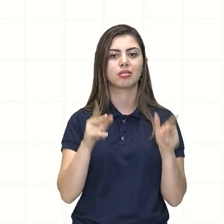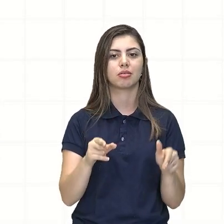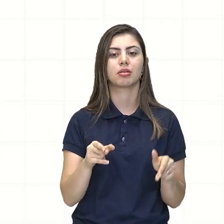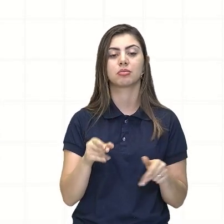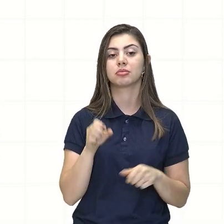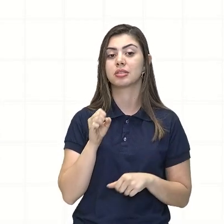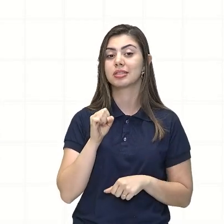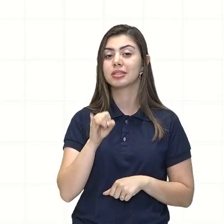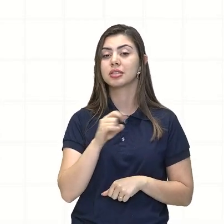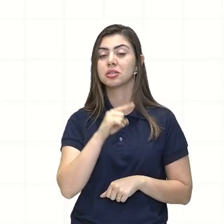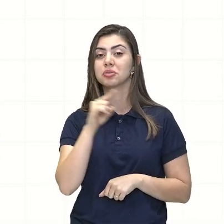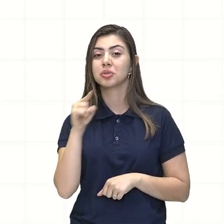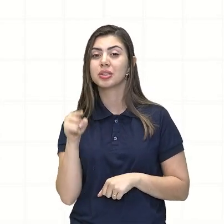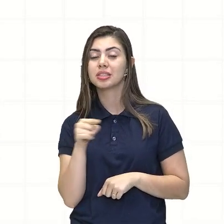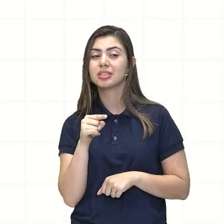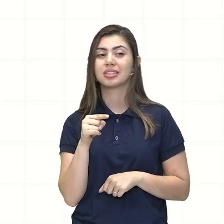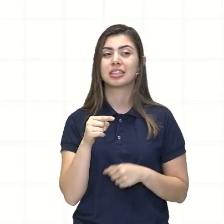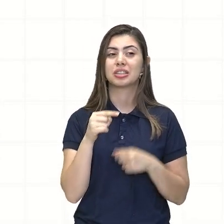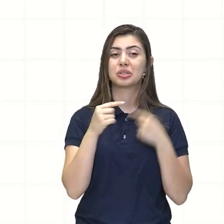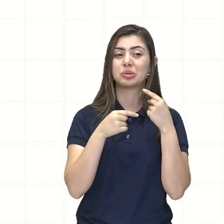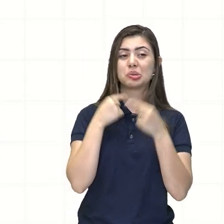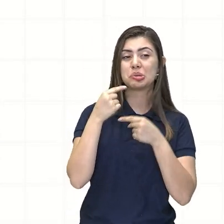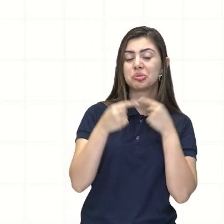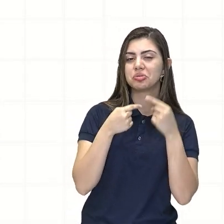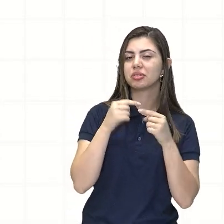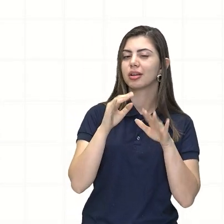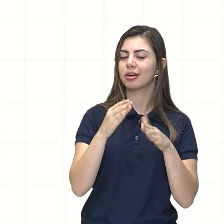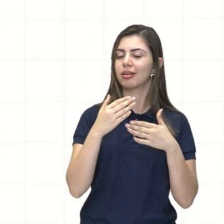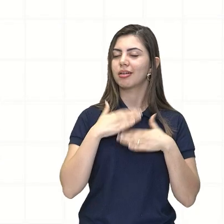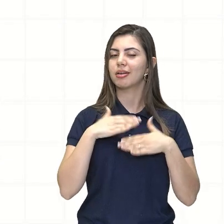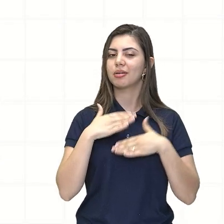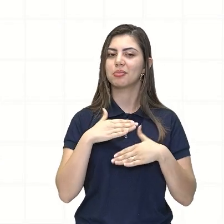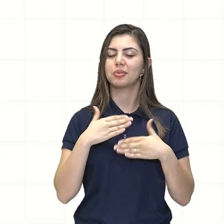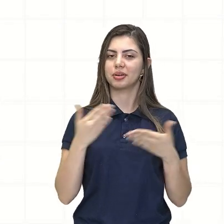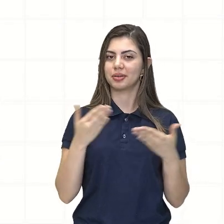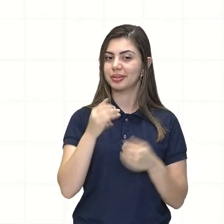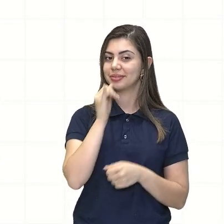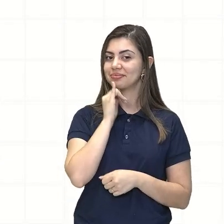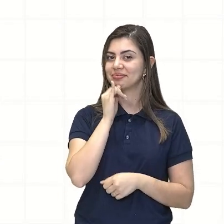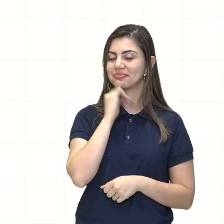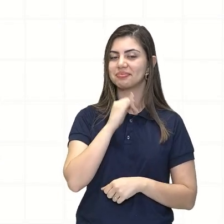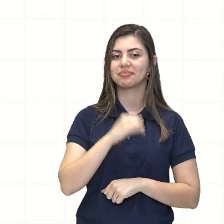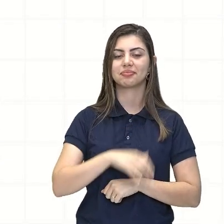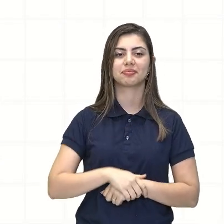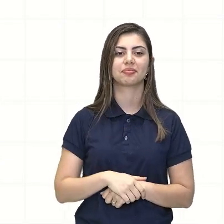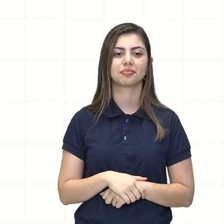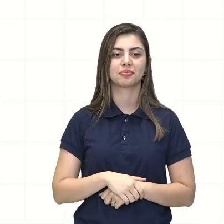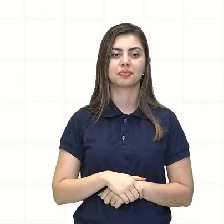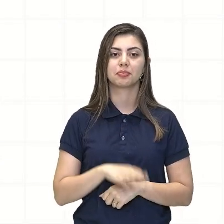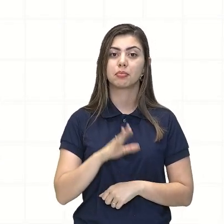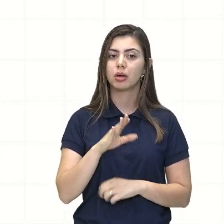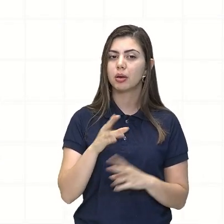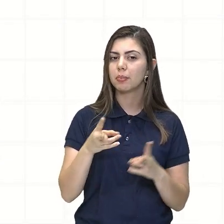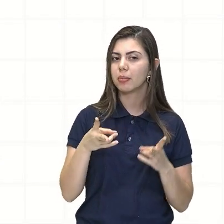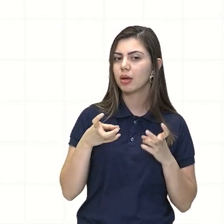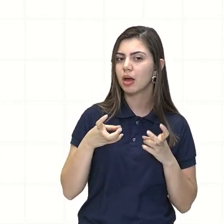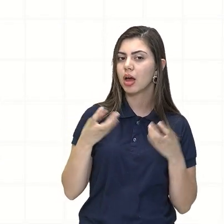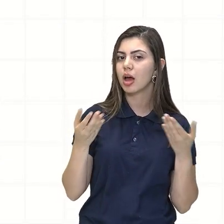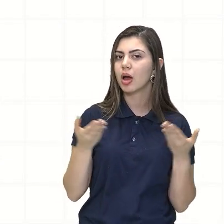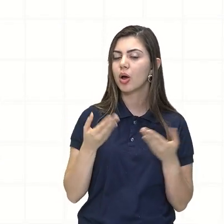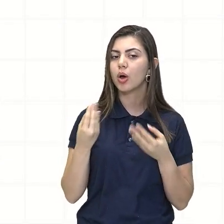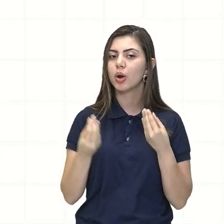você ainda não tenha compreendido, vamos continuar aqui. Olha, observe que agora nós temos, né,